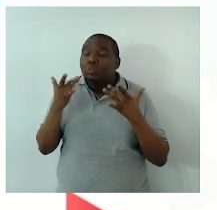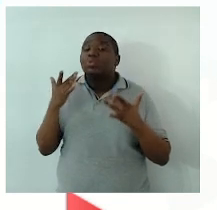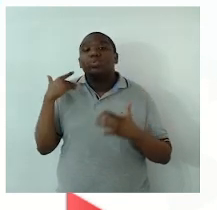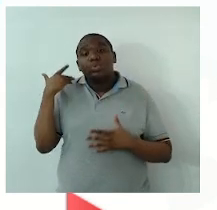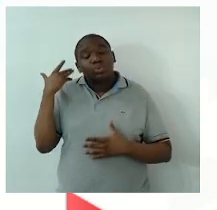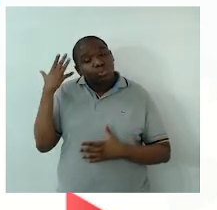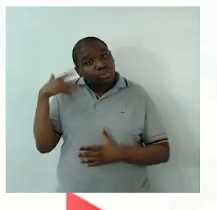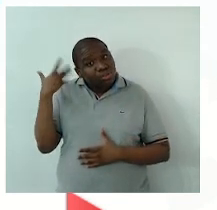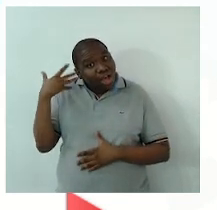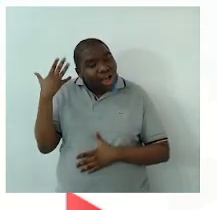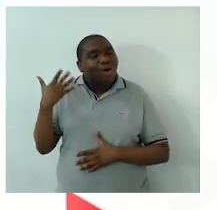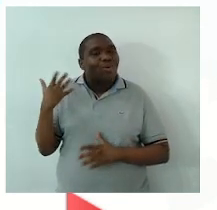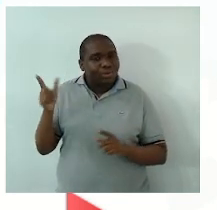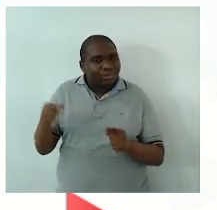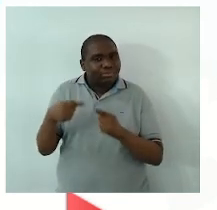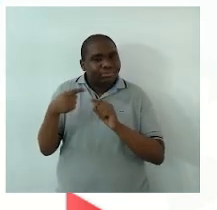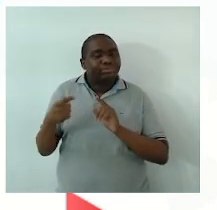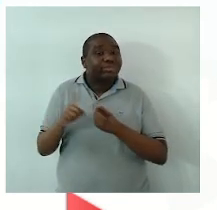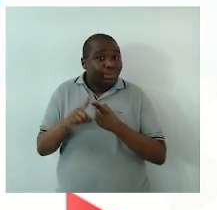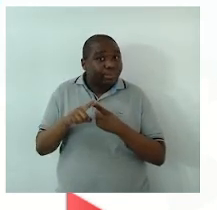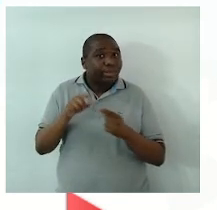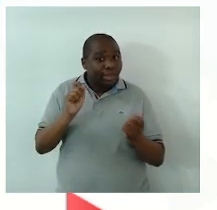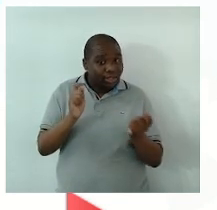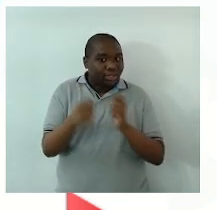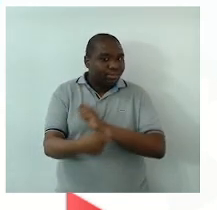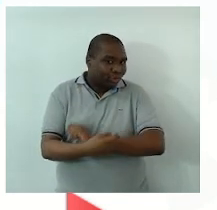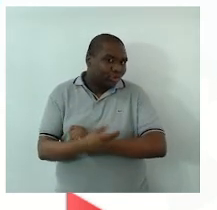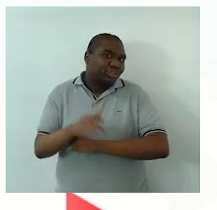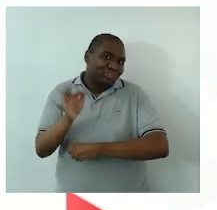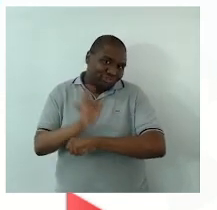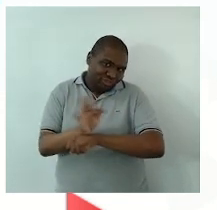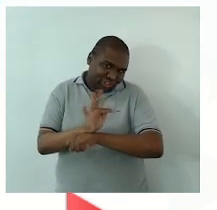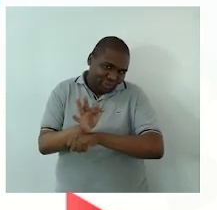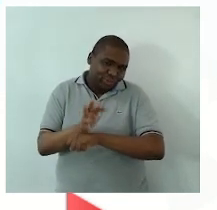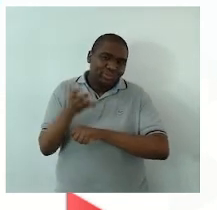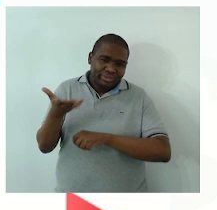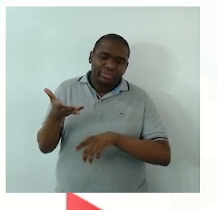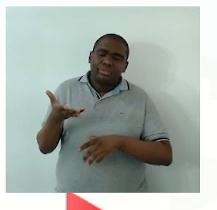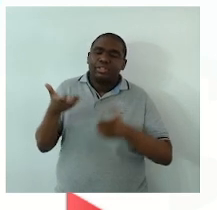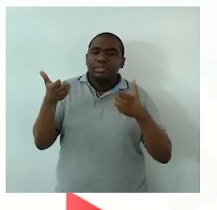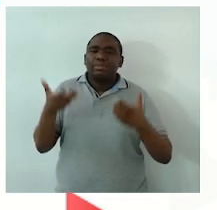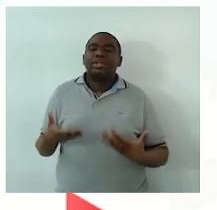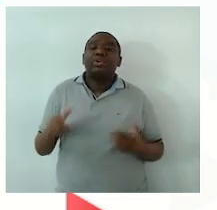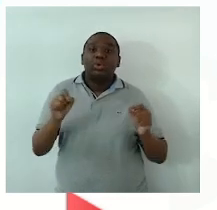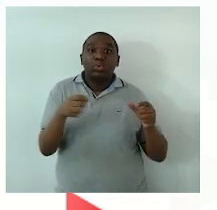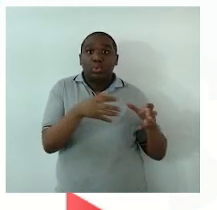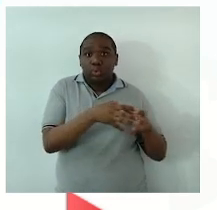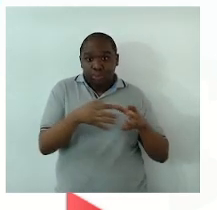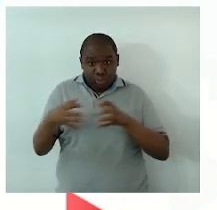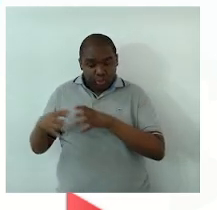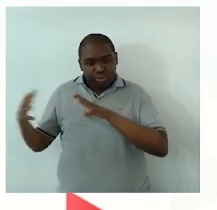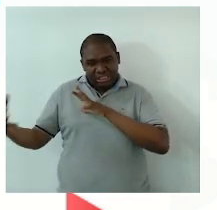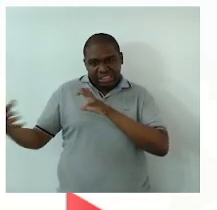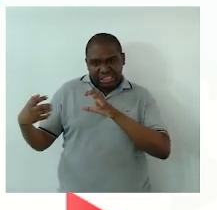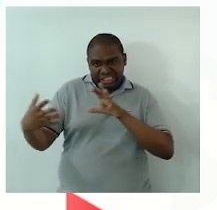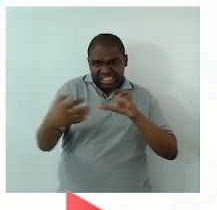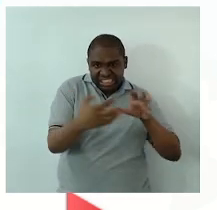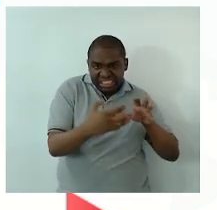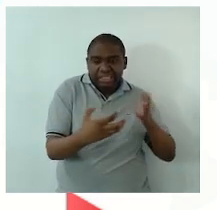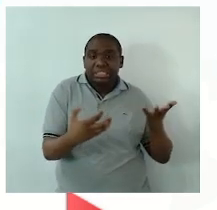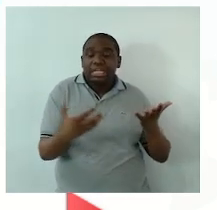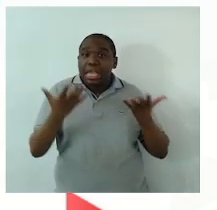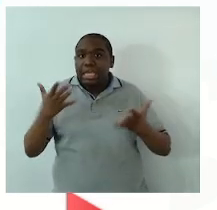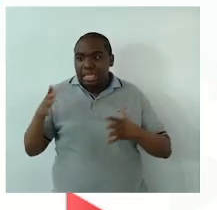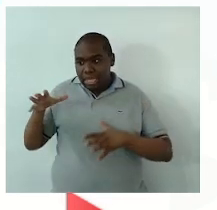um teatro musical, e também virou filme, que conta assim, o seguinte: duas gangues rivais disputam o lado oeste